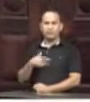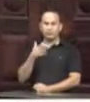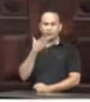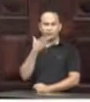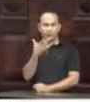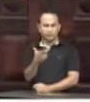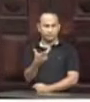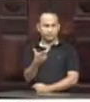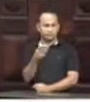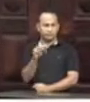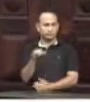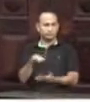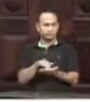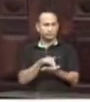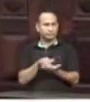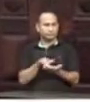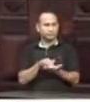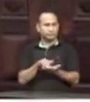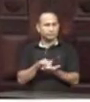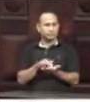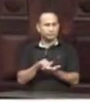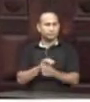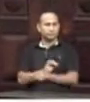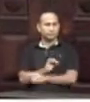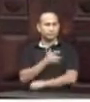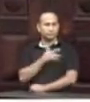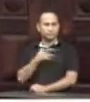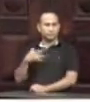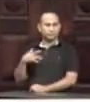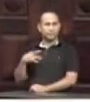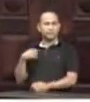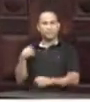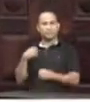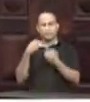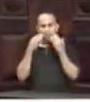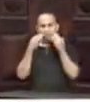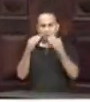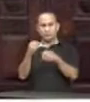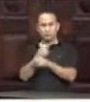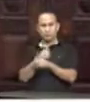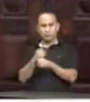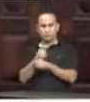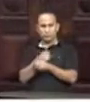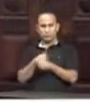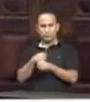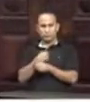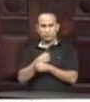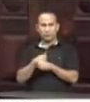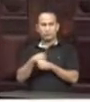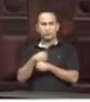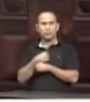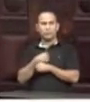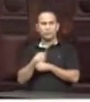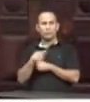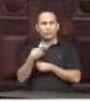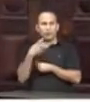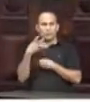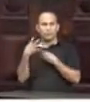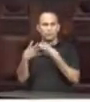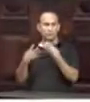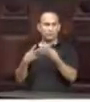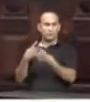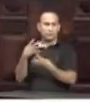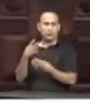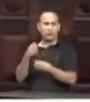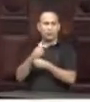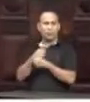determina que o secretário de Estado de Saúde deve apresentar anualmente o quadrimestre relacionado ao ano